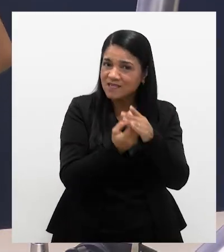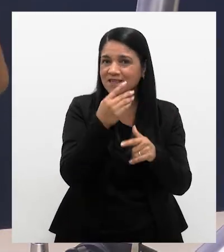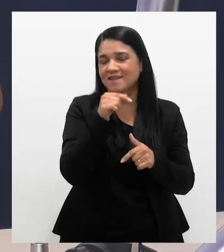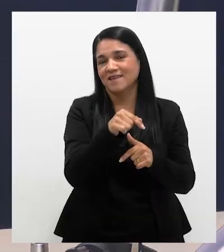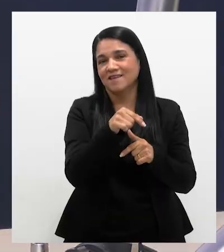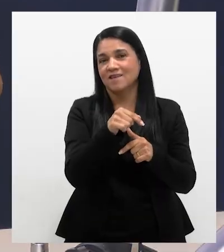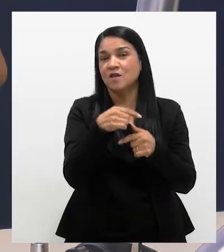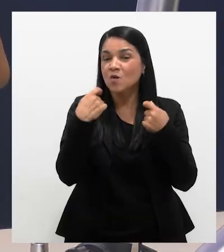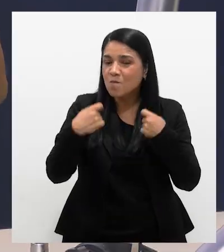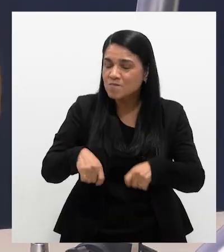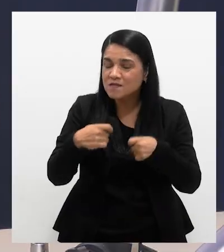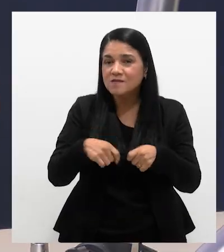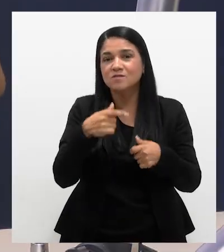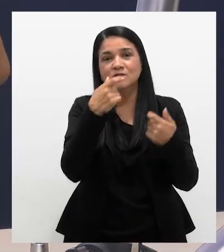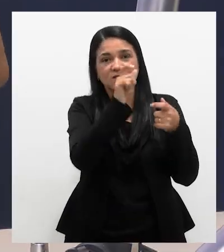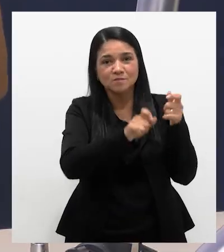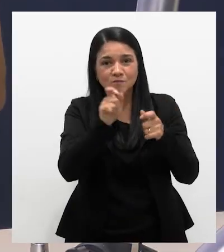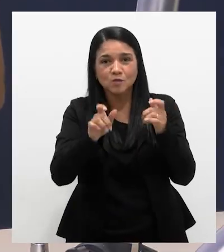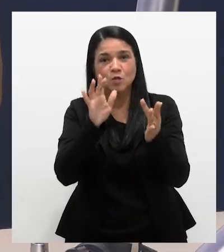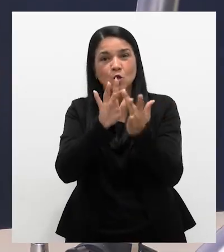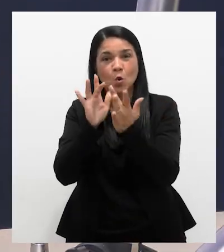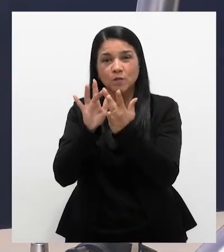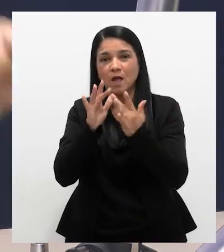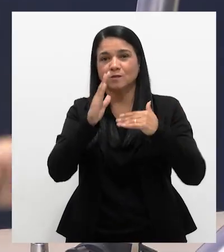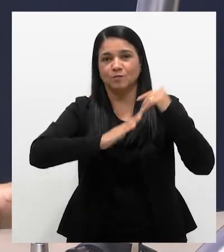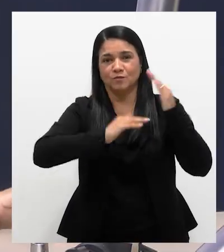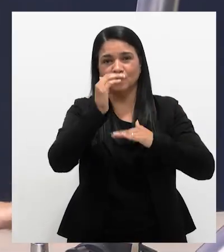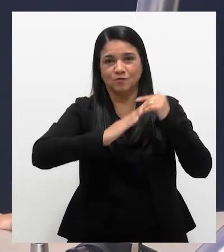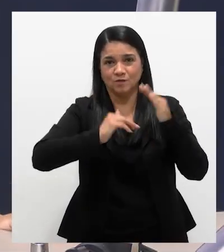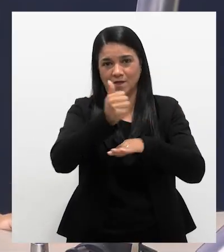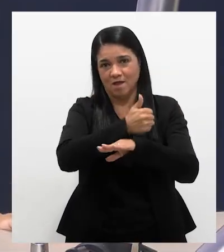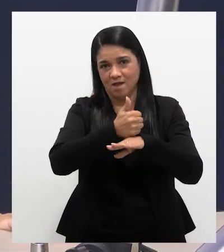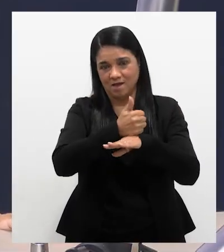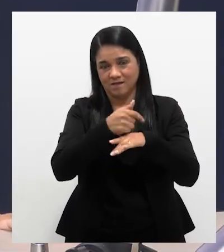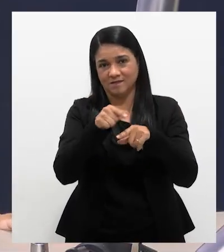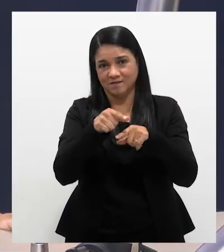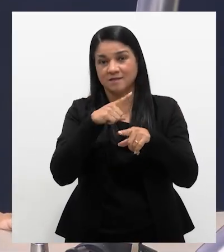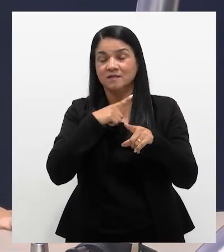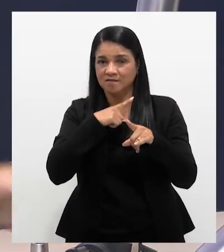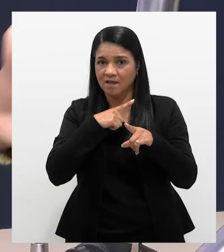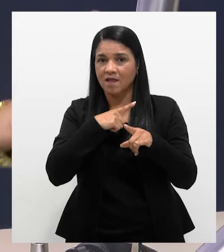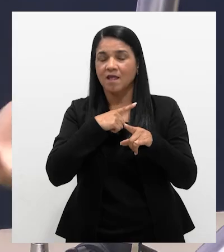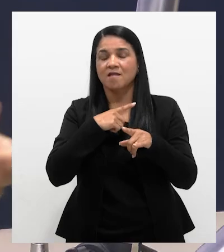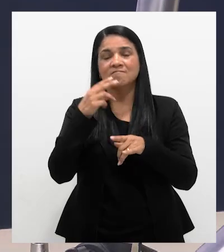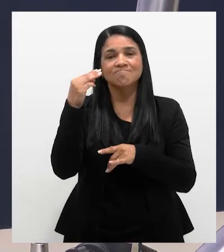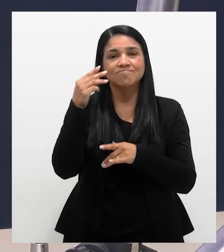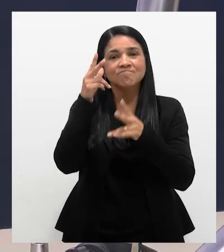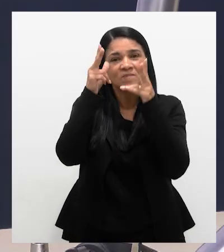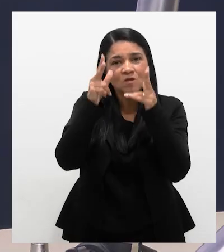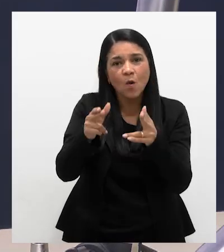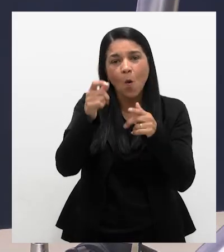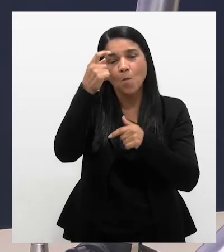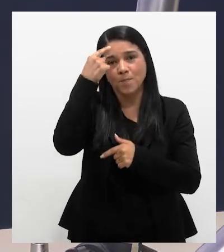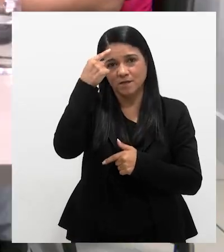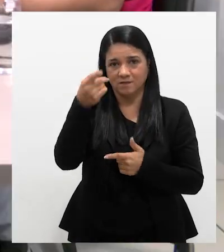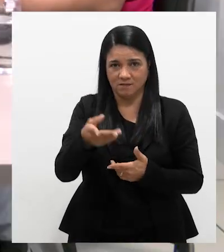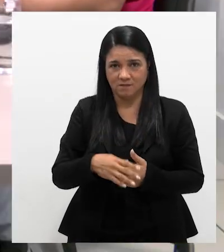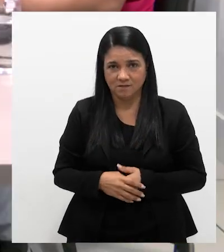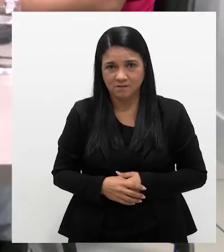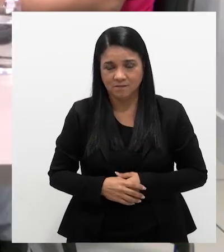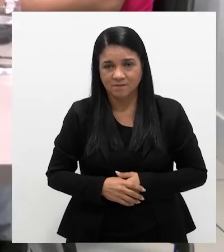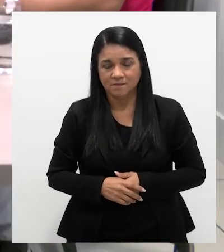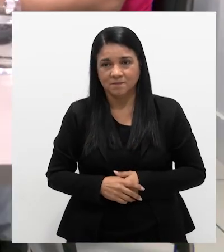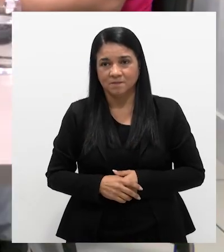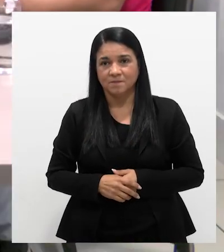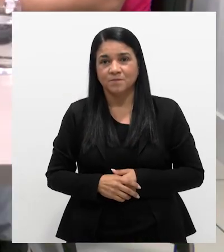eu preciso que as pessoas entrem em contato com esses profissionais, porque eles existem. Os profissionais que têm essa mentalidade.